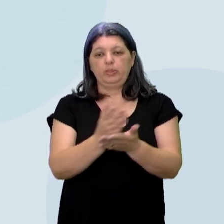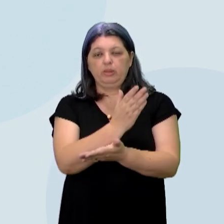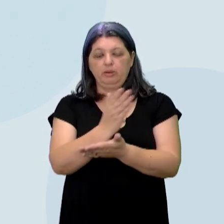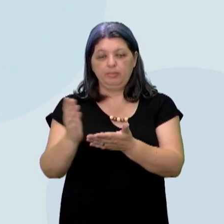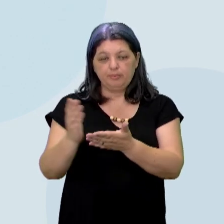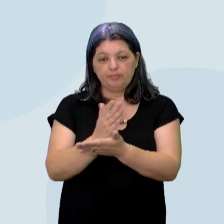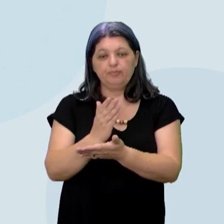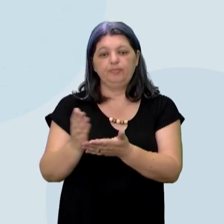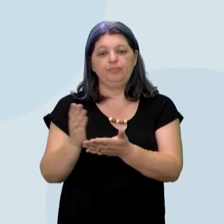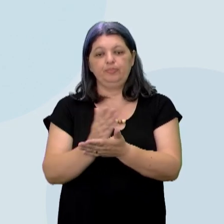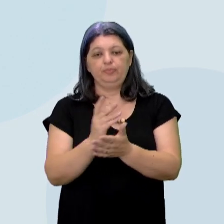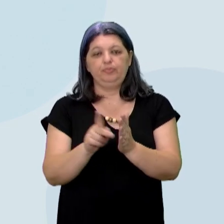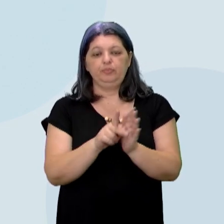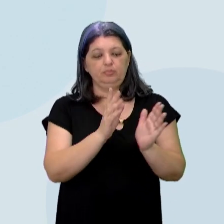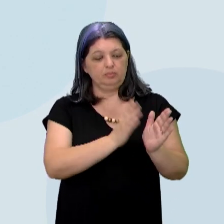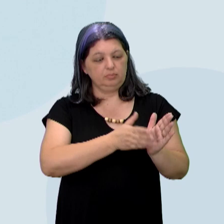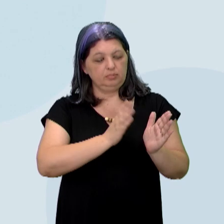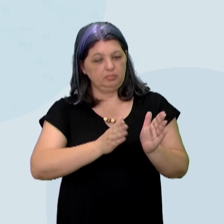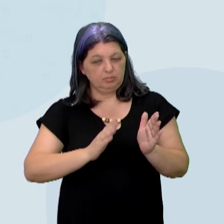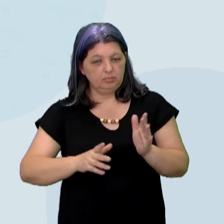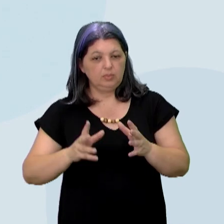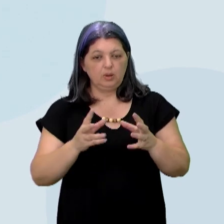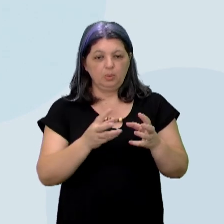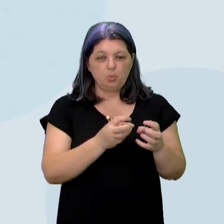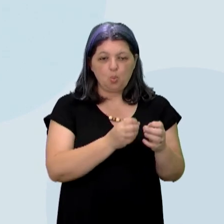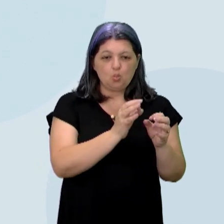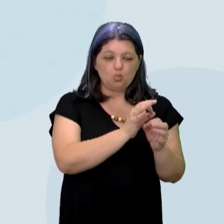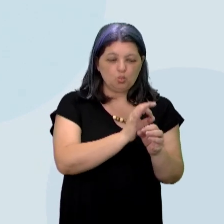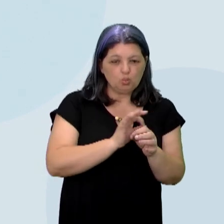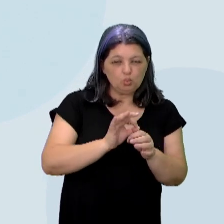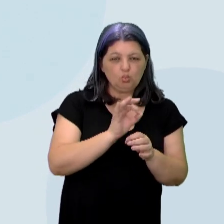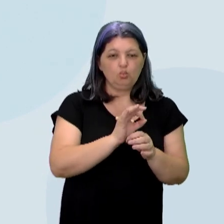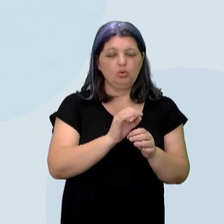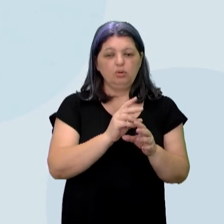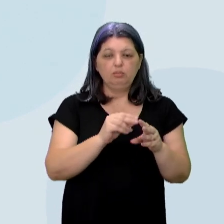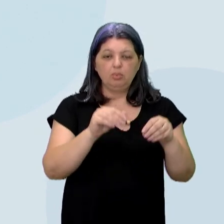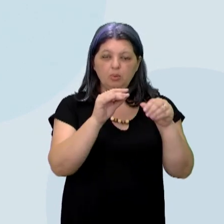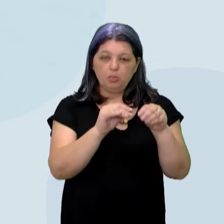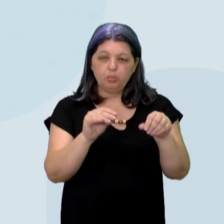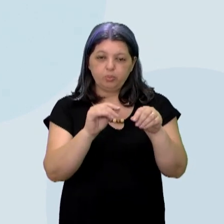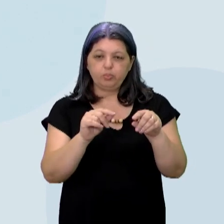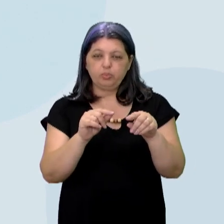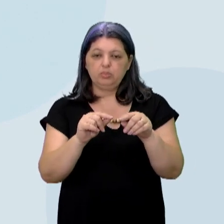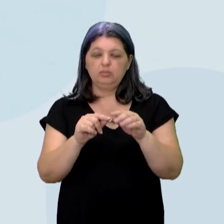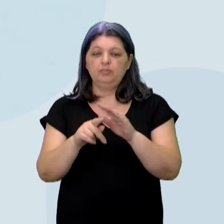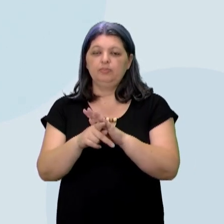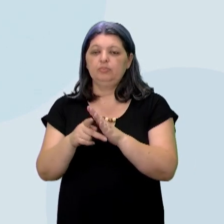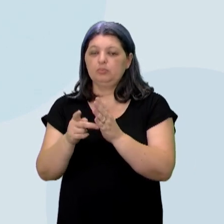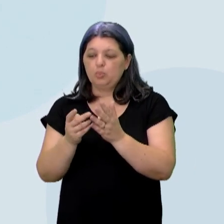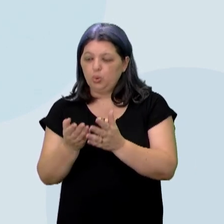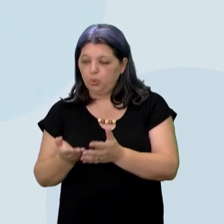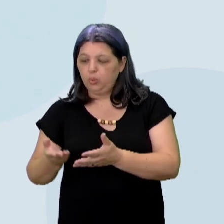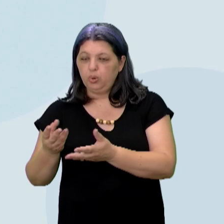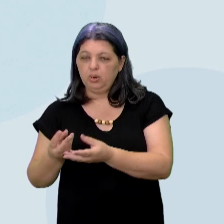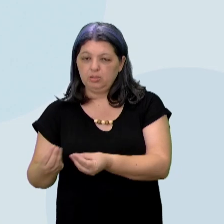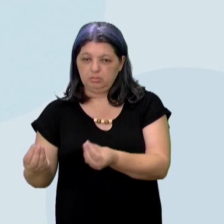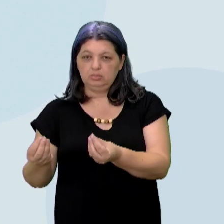em diferentes fases: flocos, granulados e